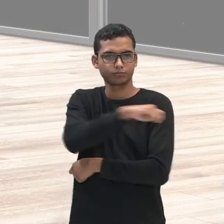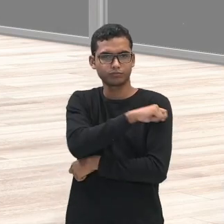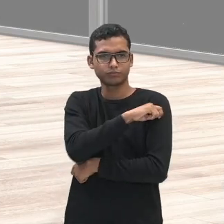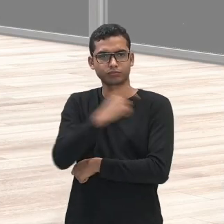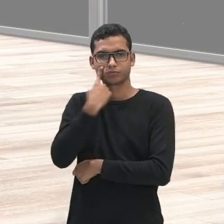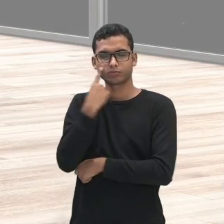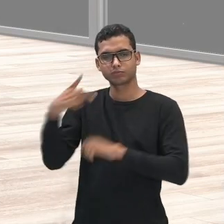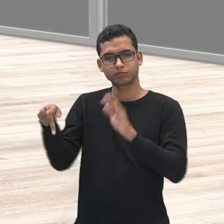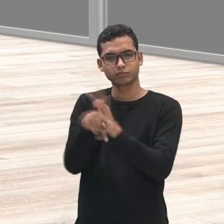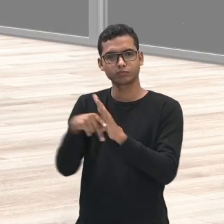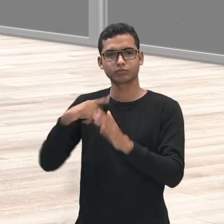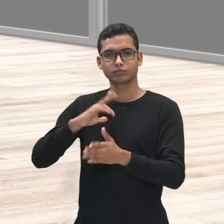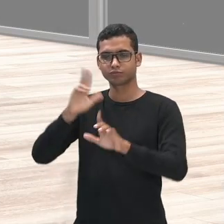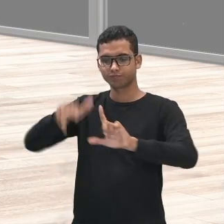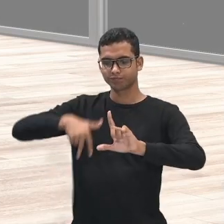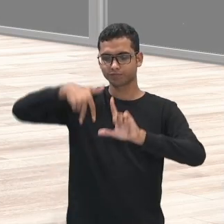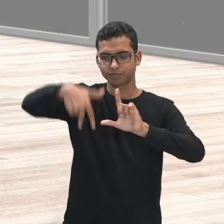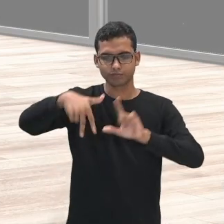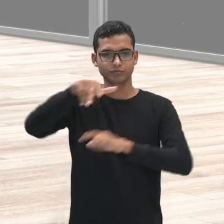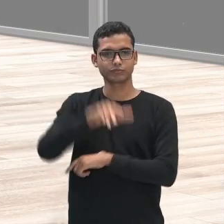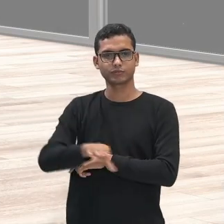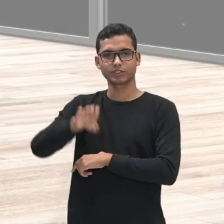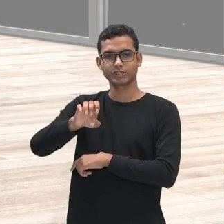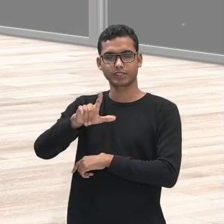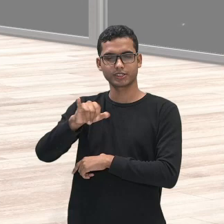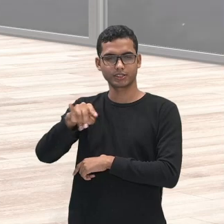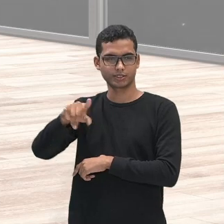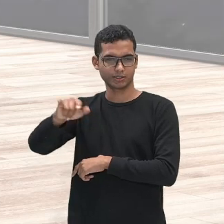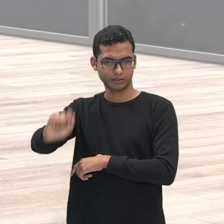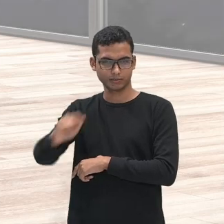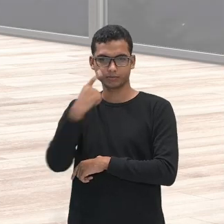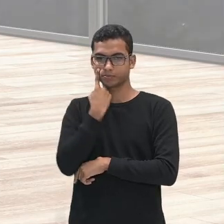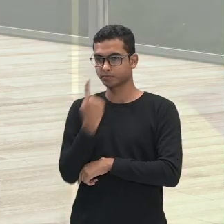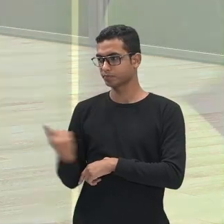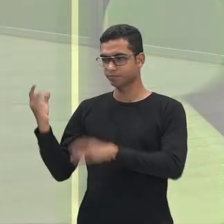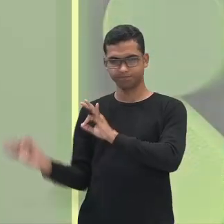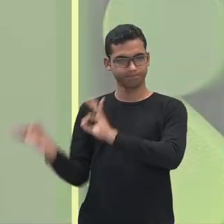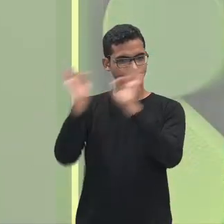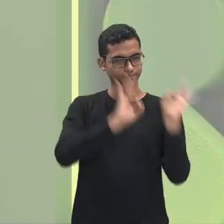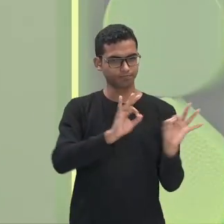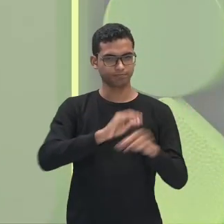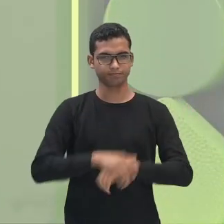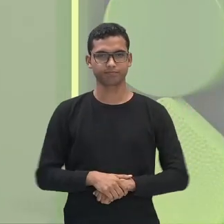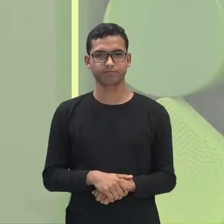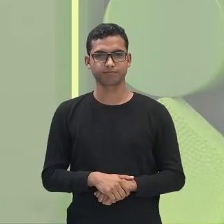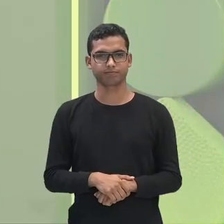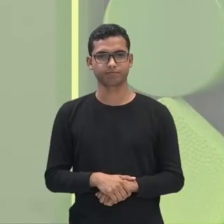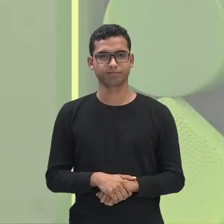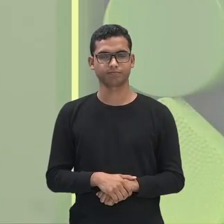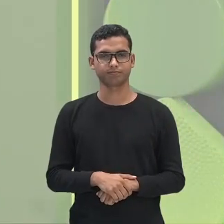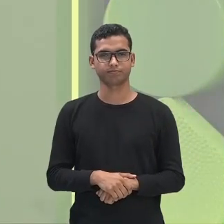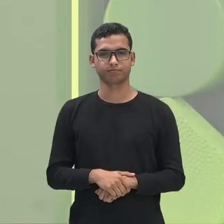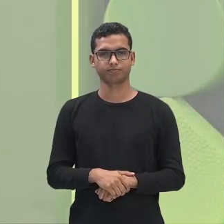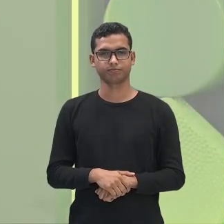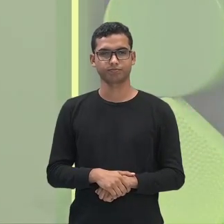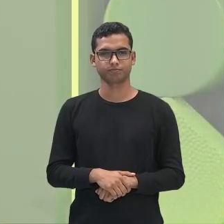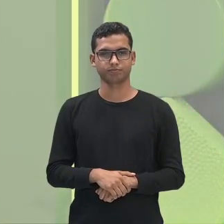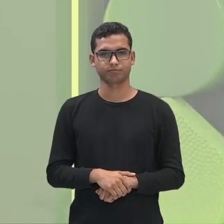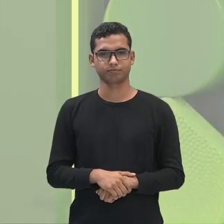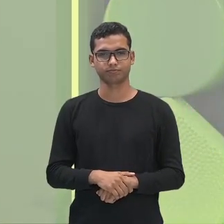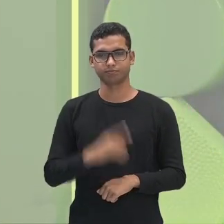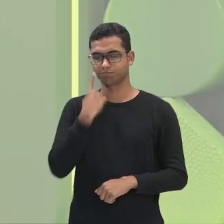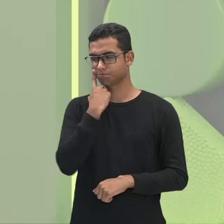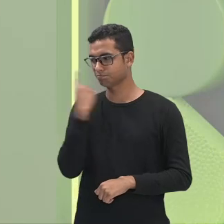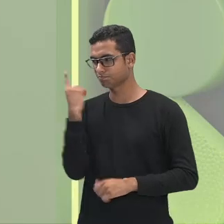virtual, Cecília. Preparados para assistir? Vamos lá! Olha só, com essa